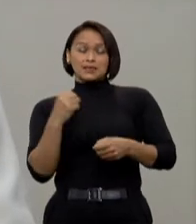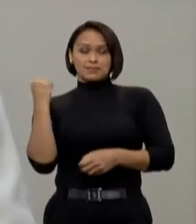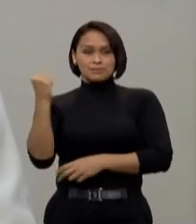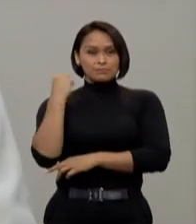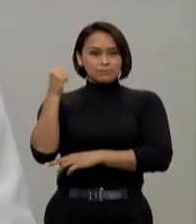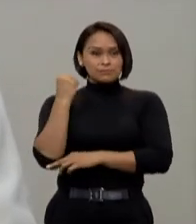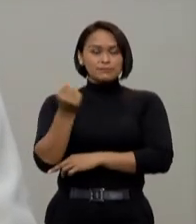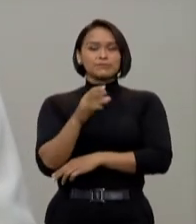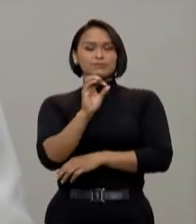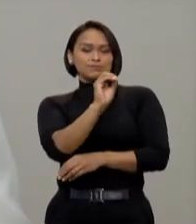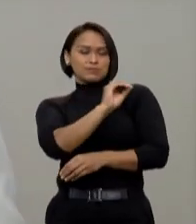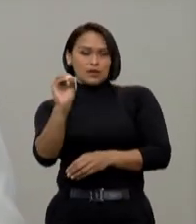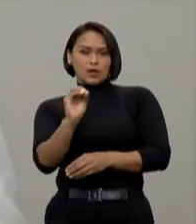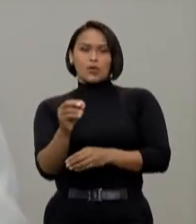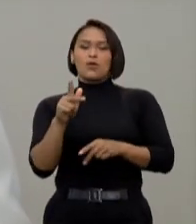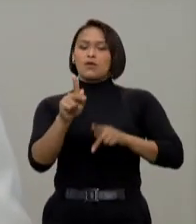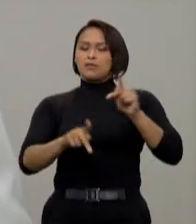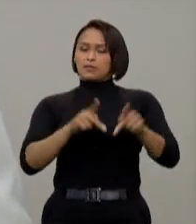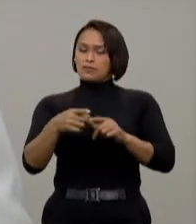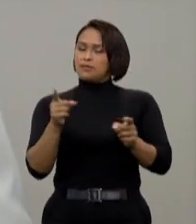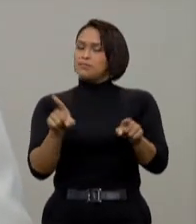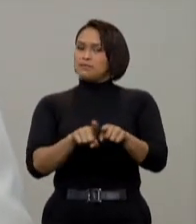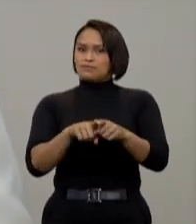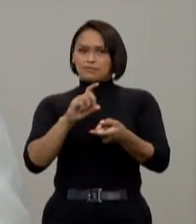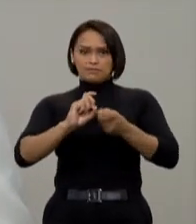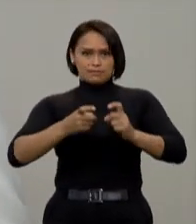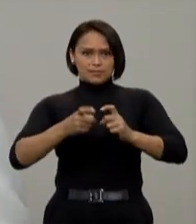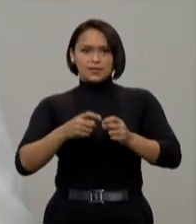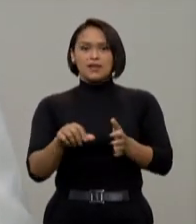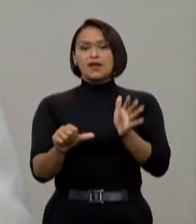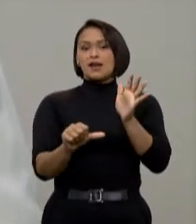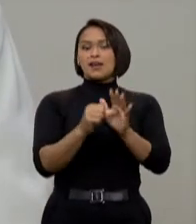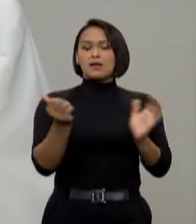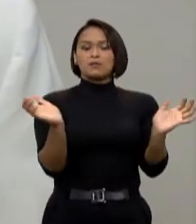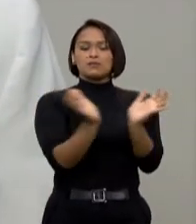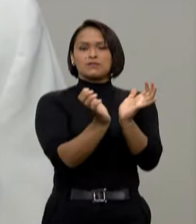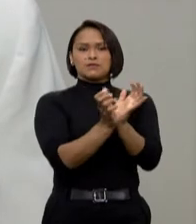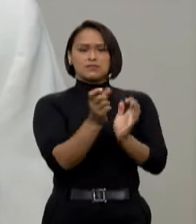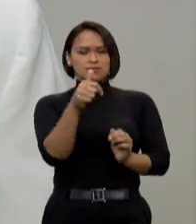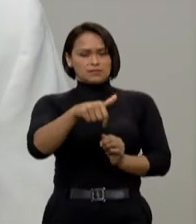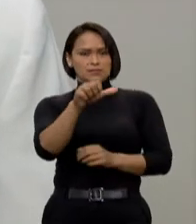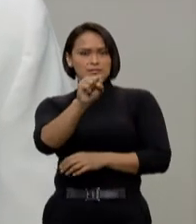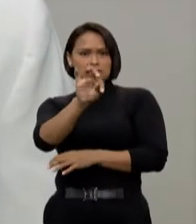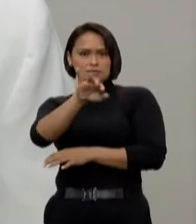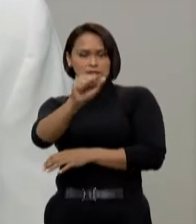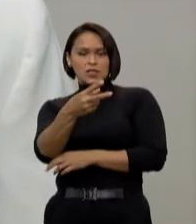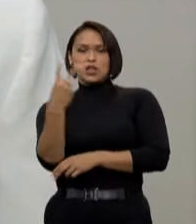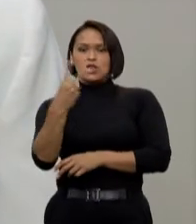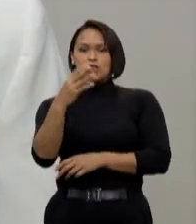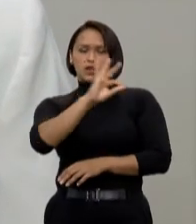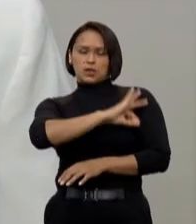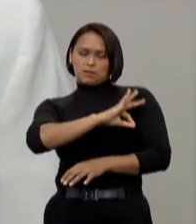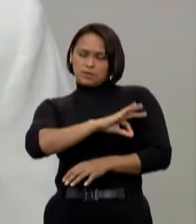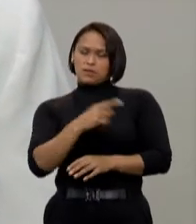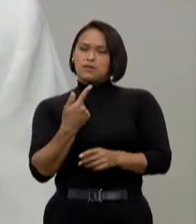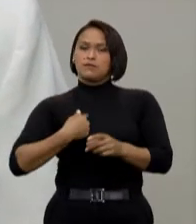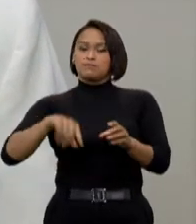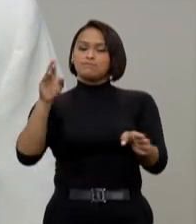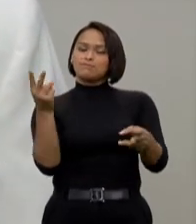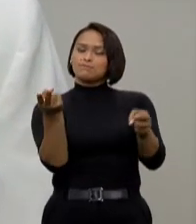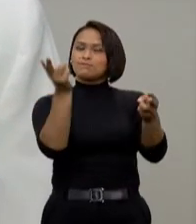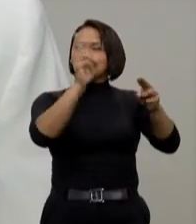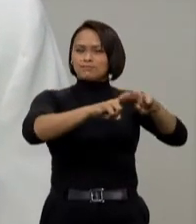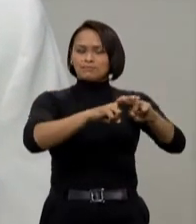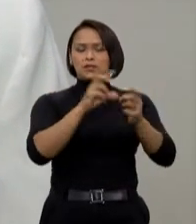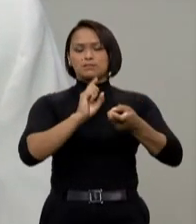grave lesão à ordem pública e administrativa. E a primeira sessão do STJ julgou o caso de dois policiais federais que foram condenados